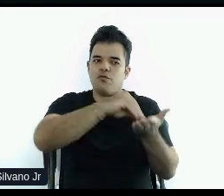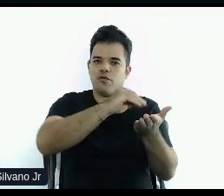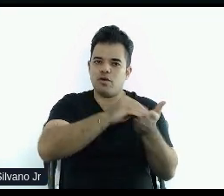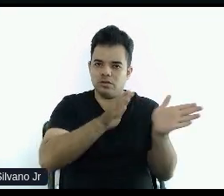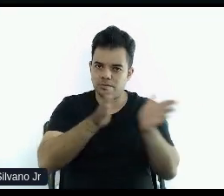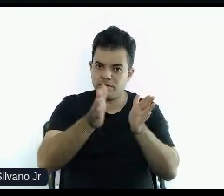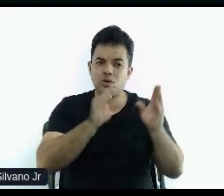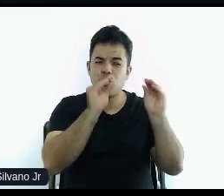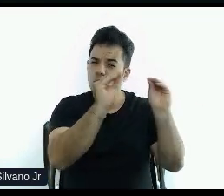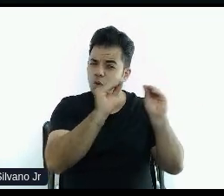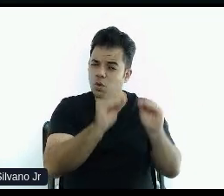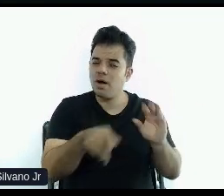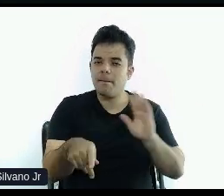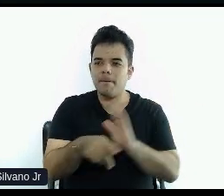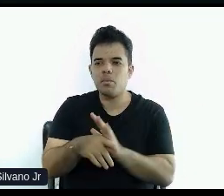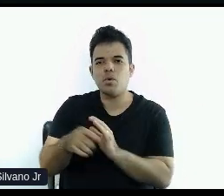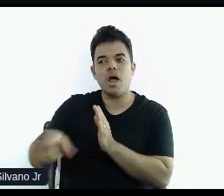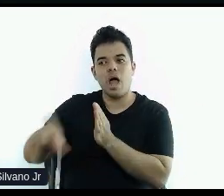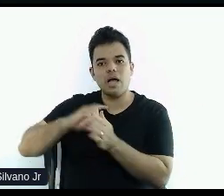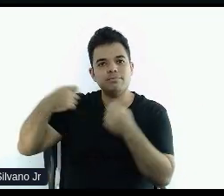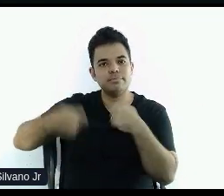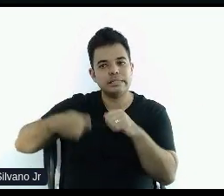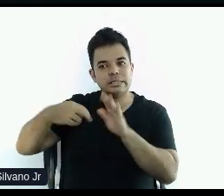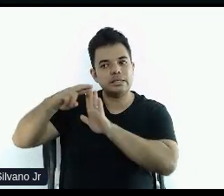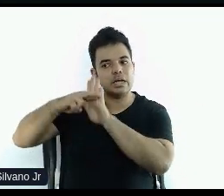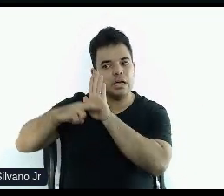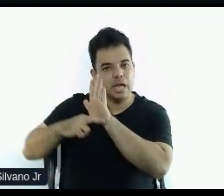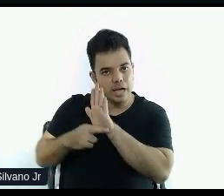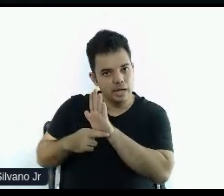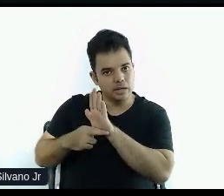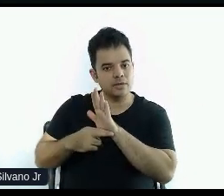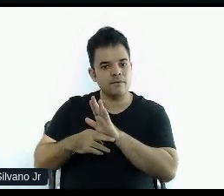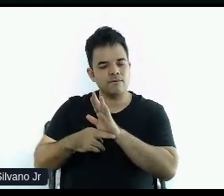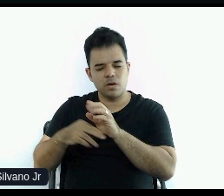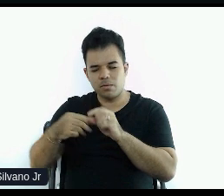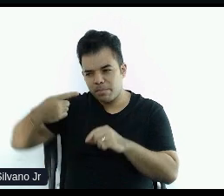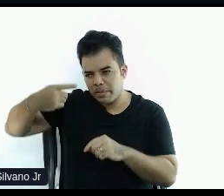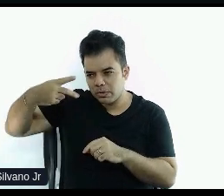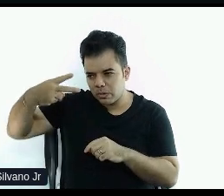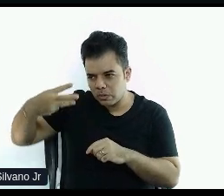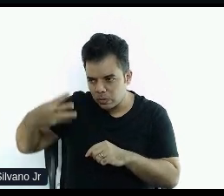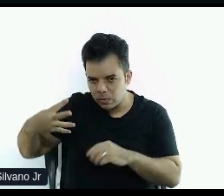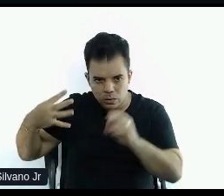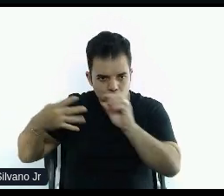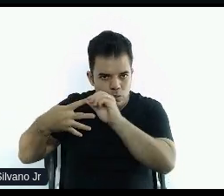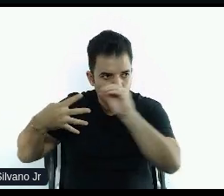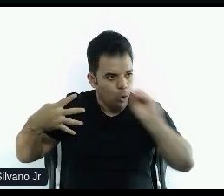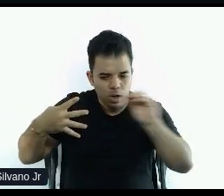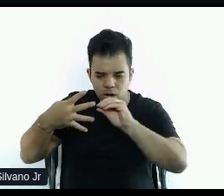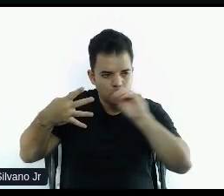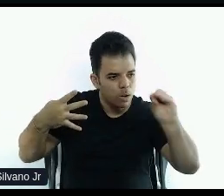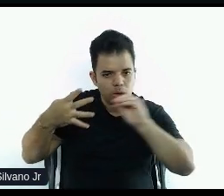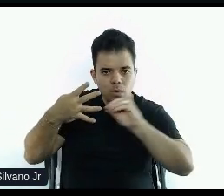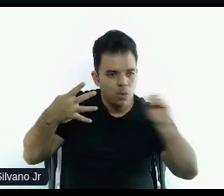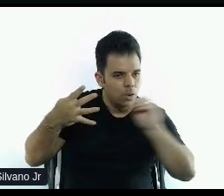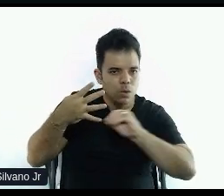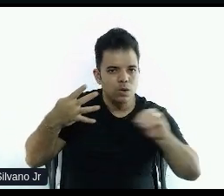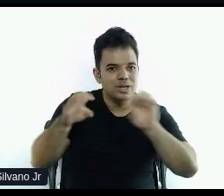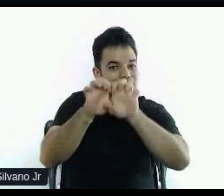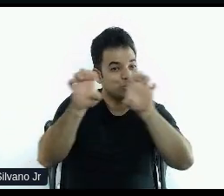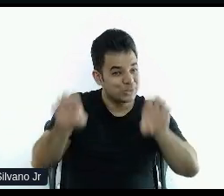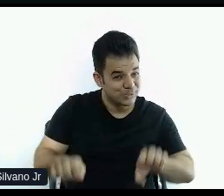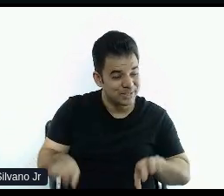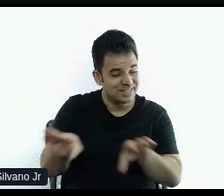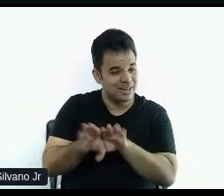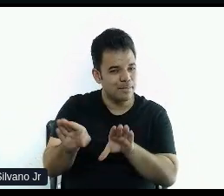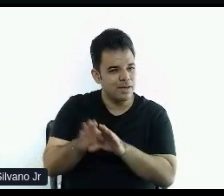de passos e uma sequência de ações que vão tentar otimizar estruturas e partes a partes da nossa